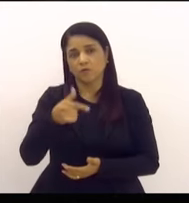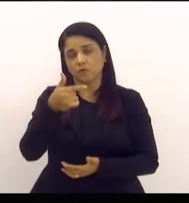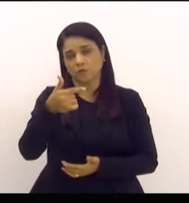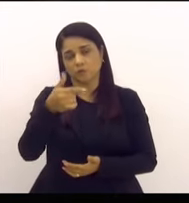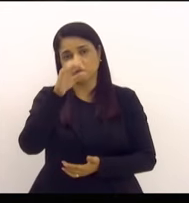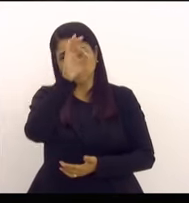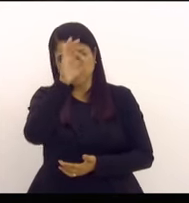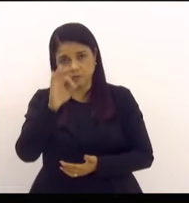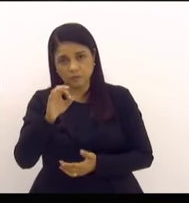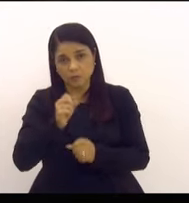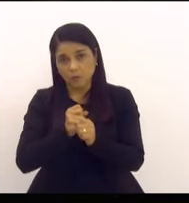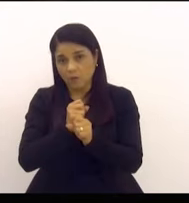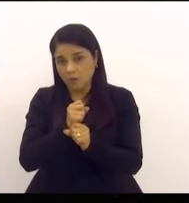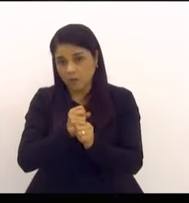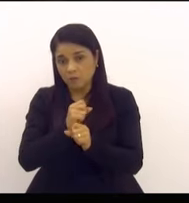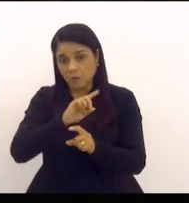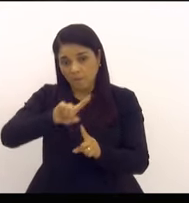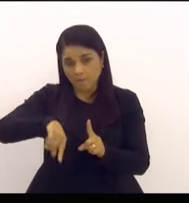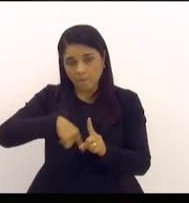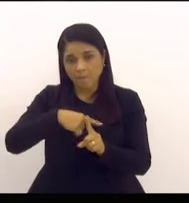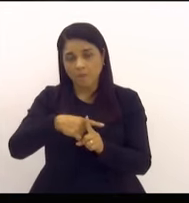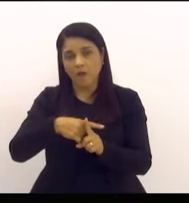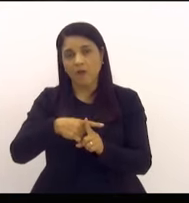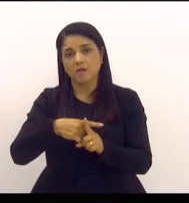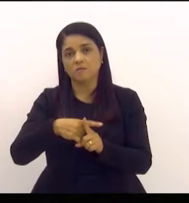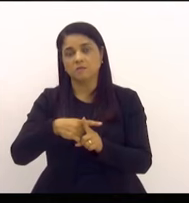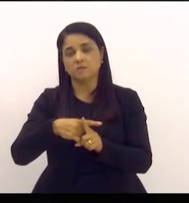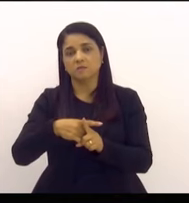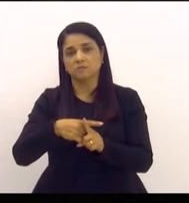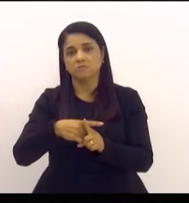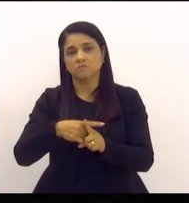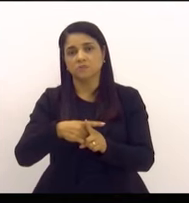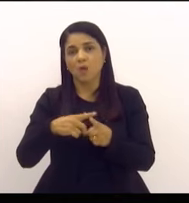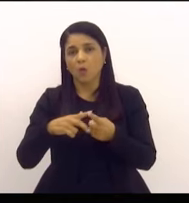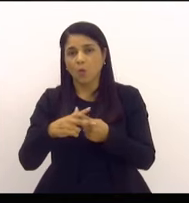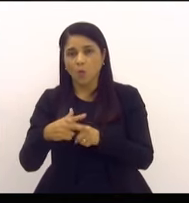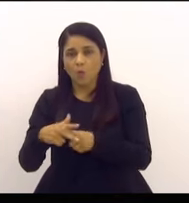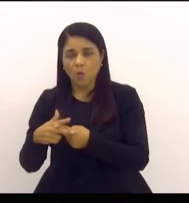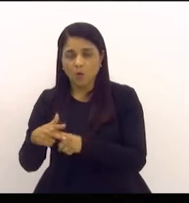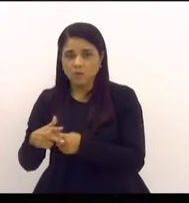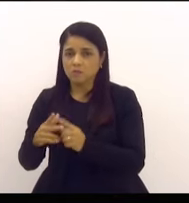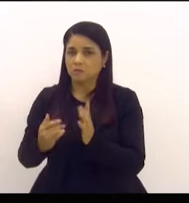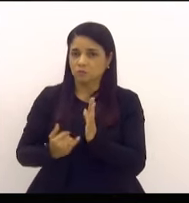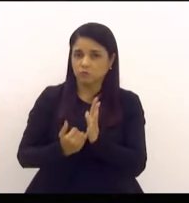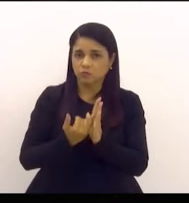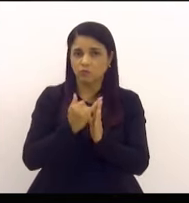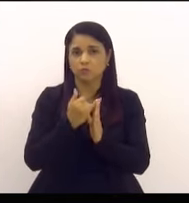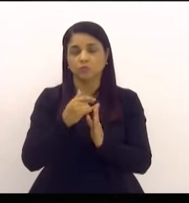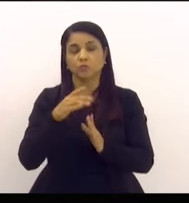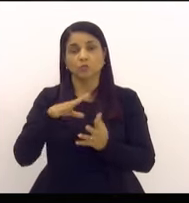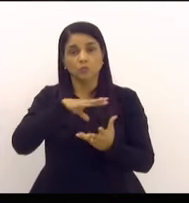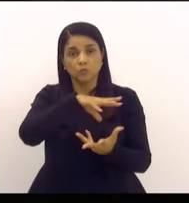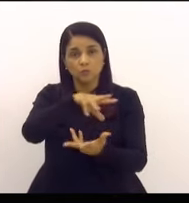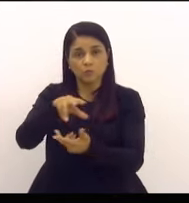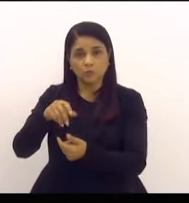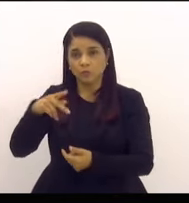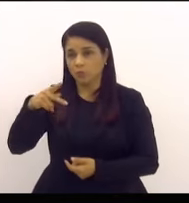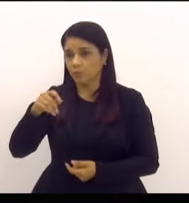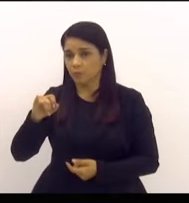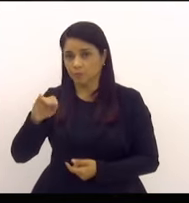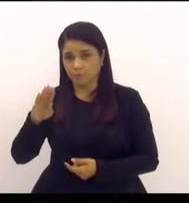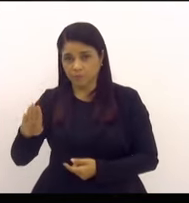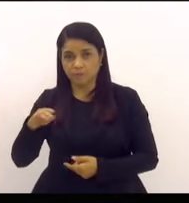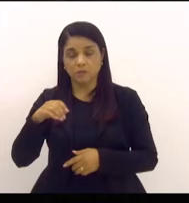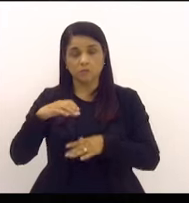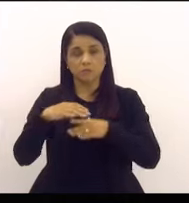5,2% ao ano, mais a correção monetária, quando, no mundo real, o PIB do Estado do Rio de Janeiro